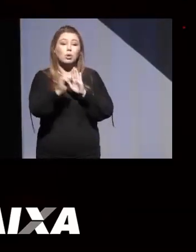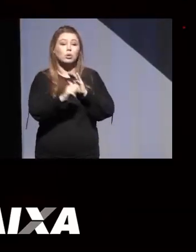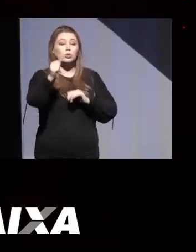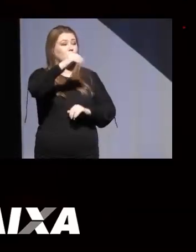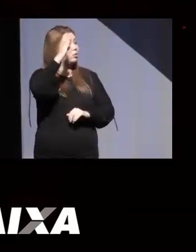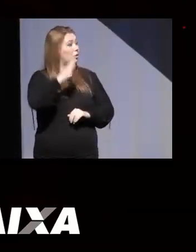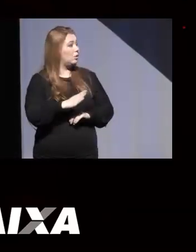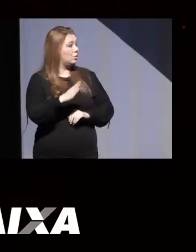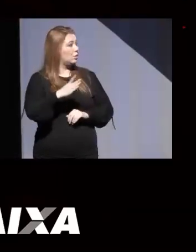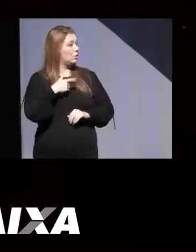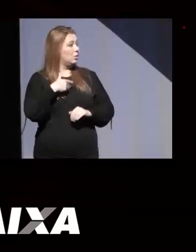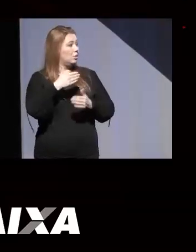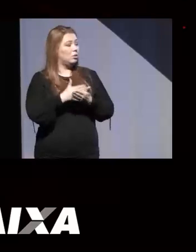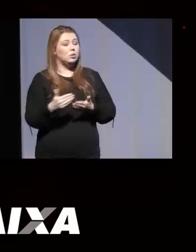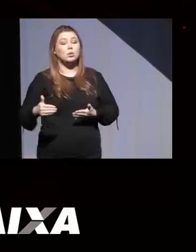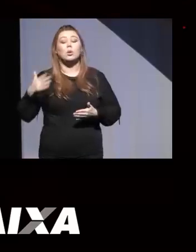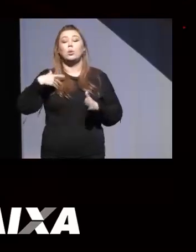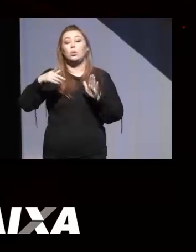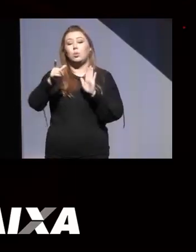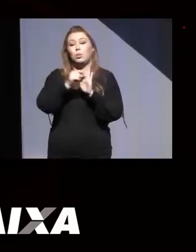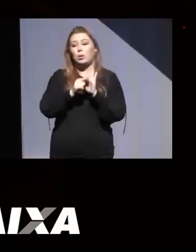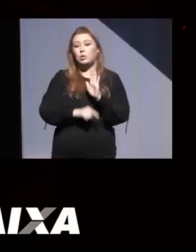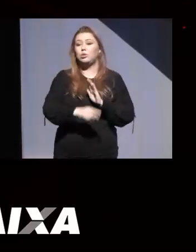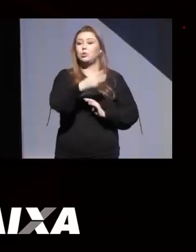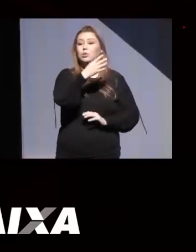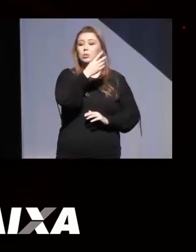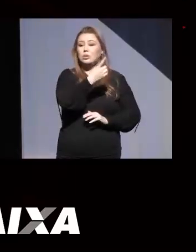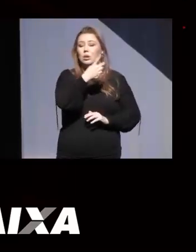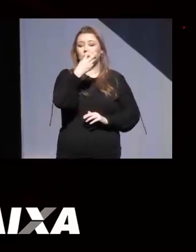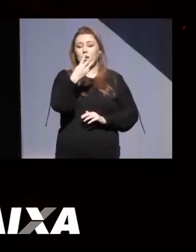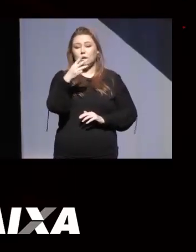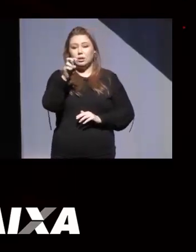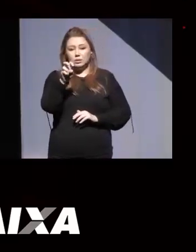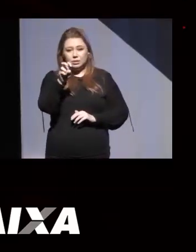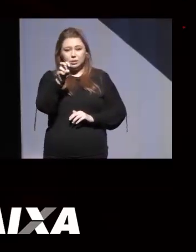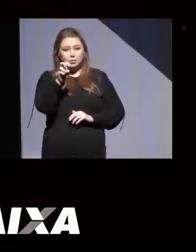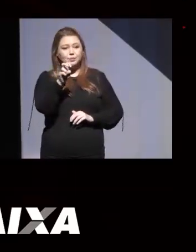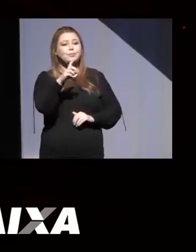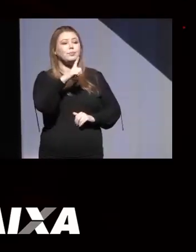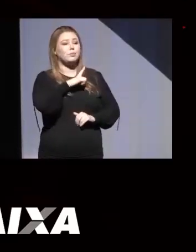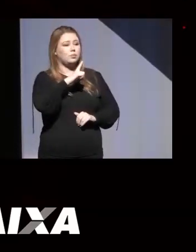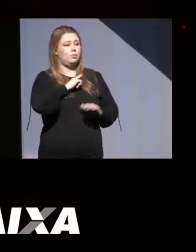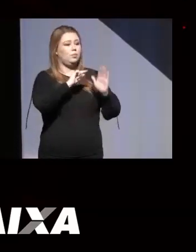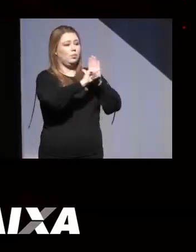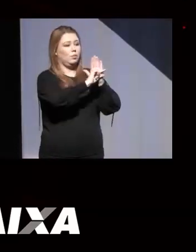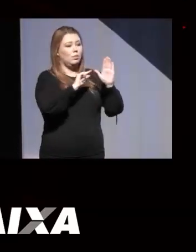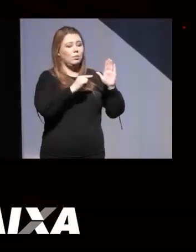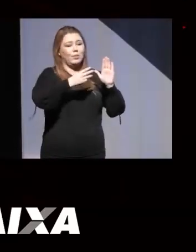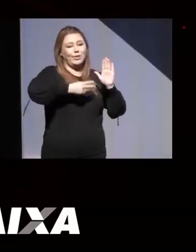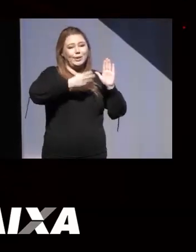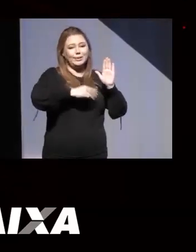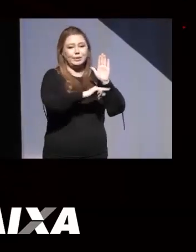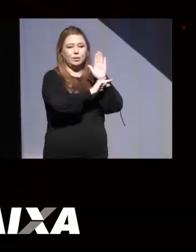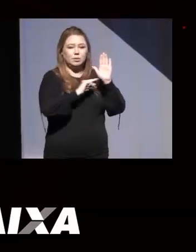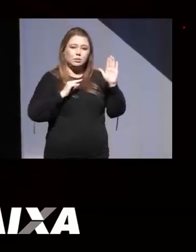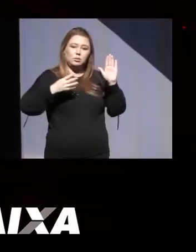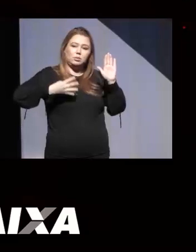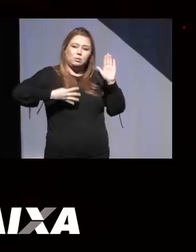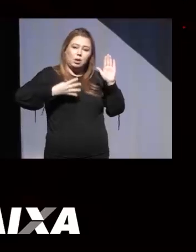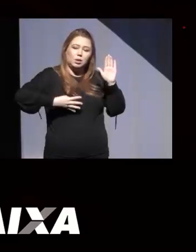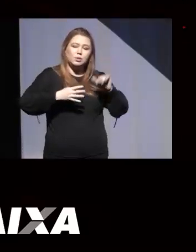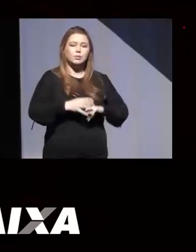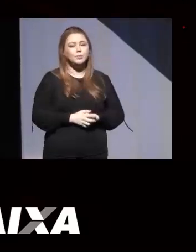foi introduzido no artigo 145, foram introduzidos os parágrafos 3º e 4º.